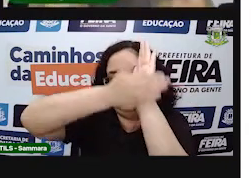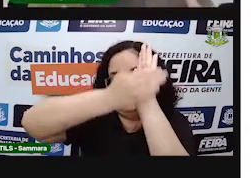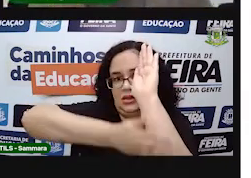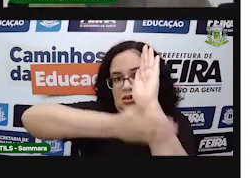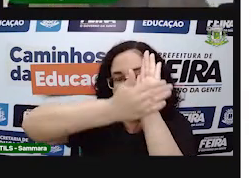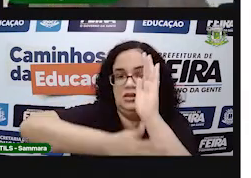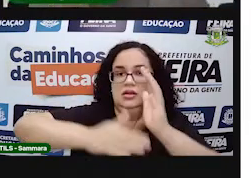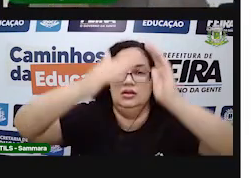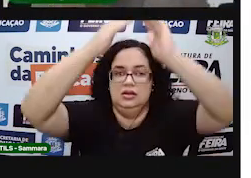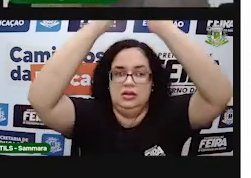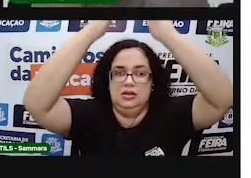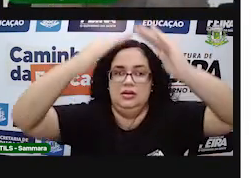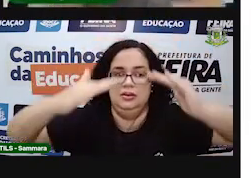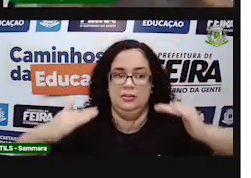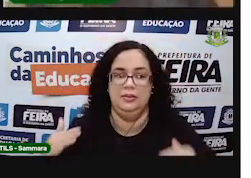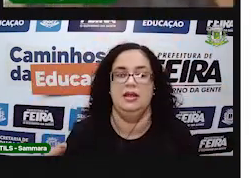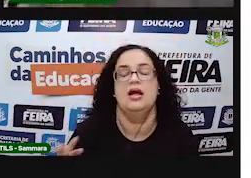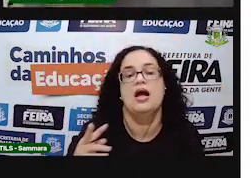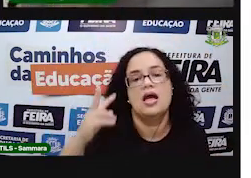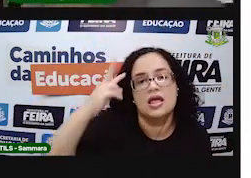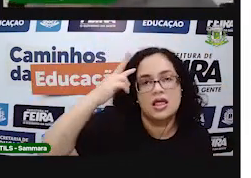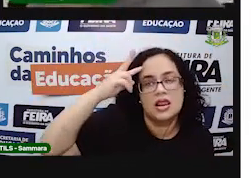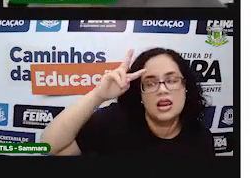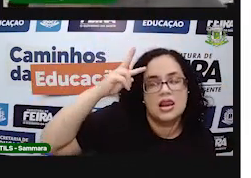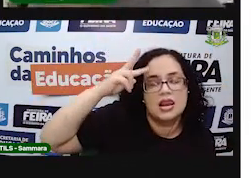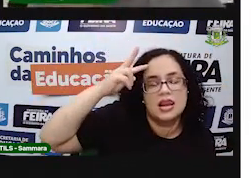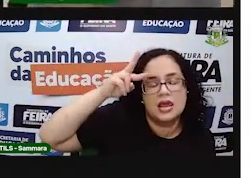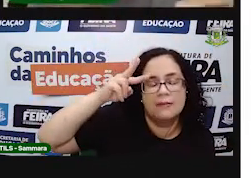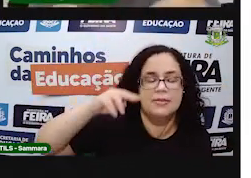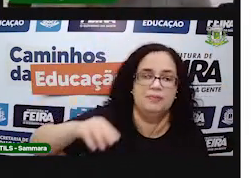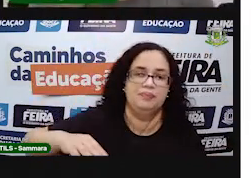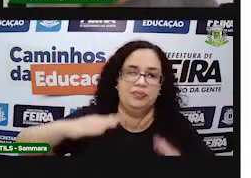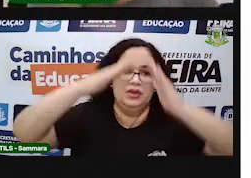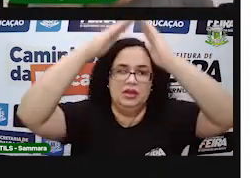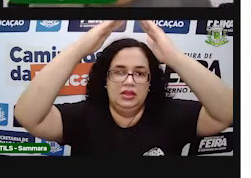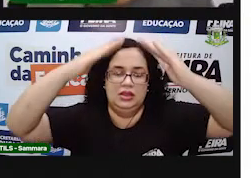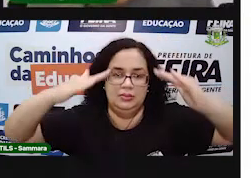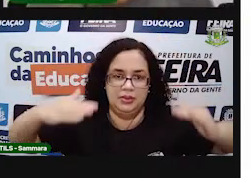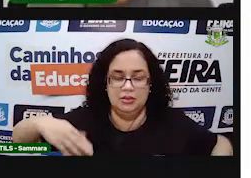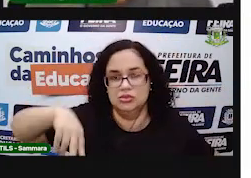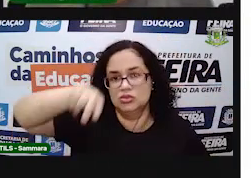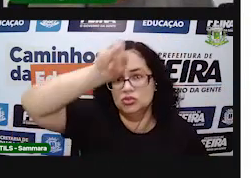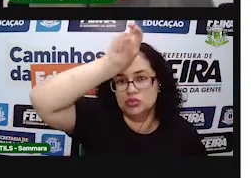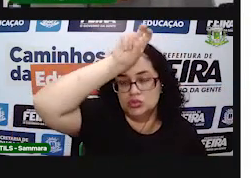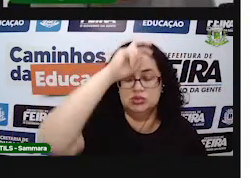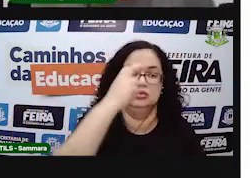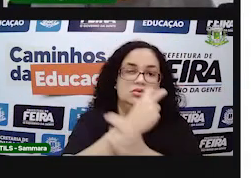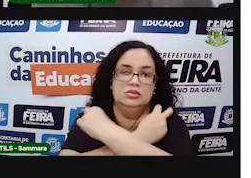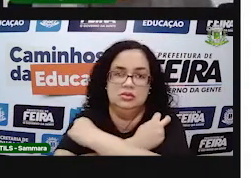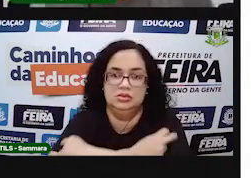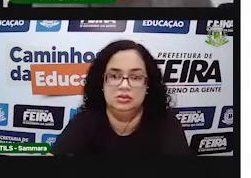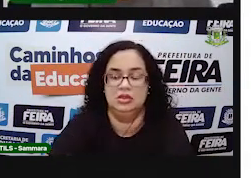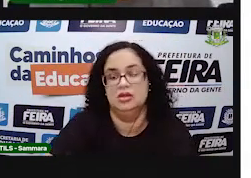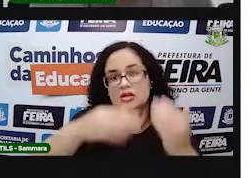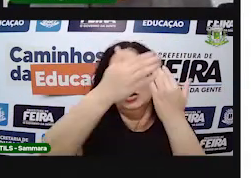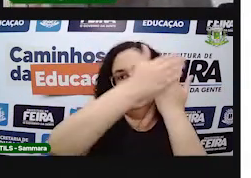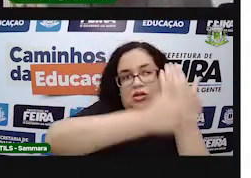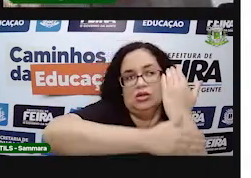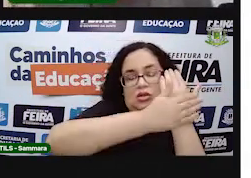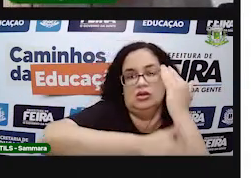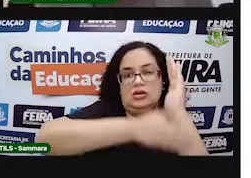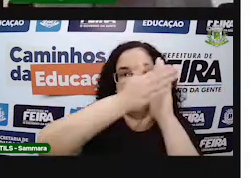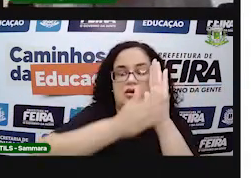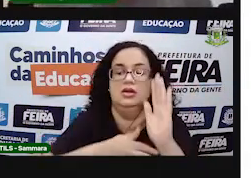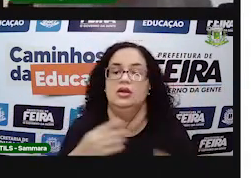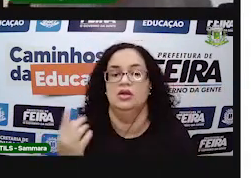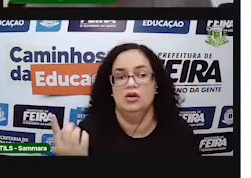paredes laterais da pirâmide, é só você lembrar da pirâmide do Egito, as paredes laterais, as faces laterais, o